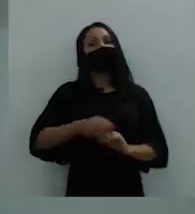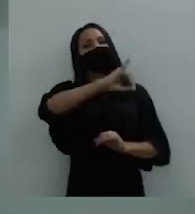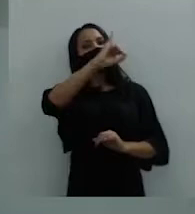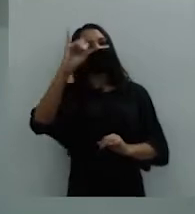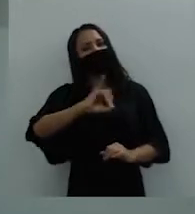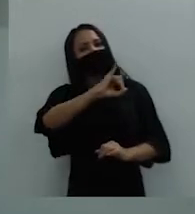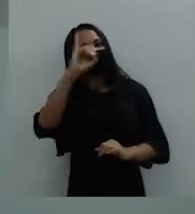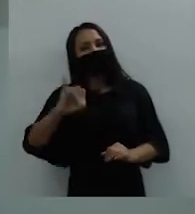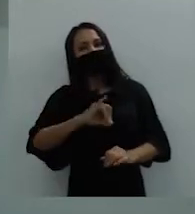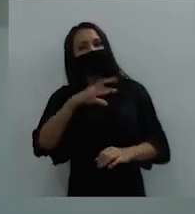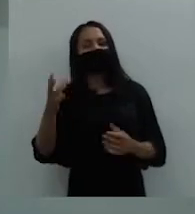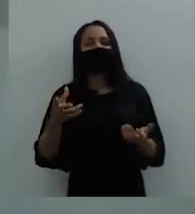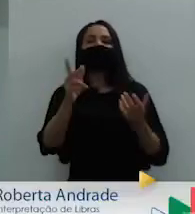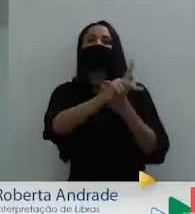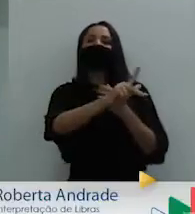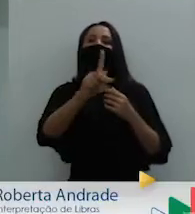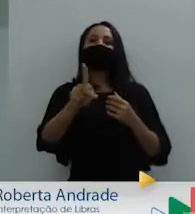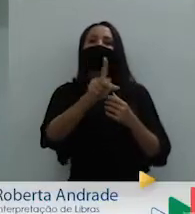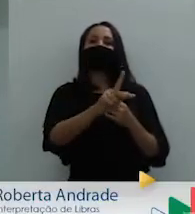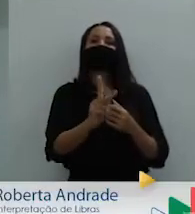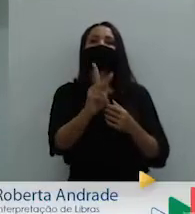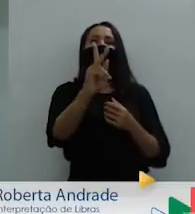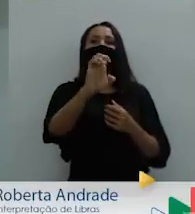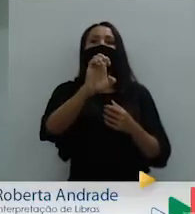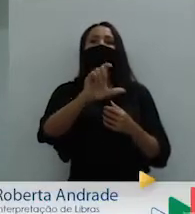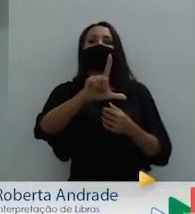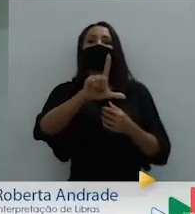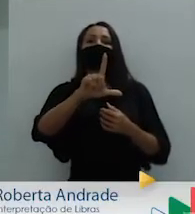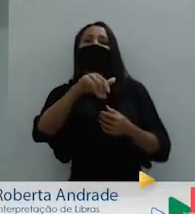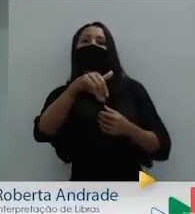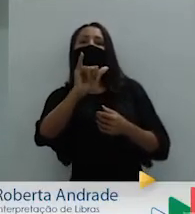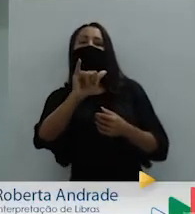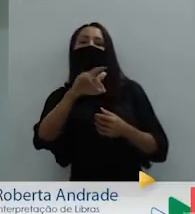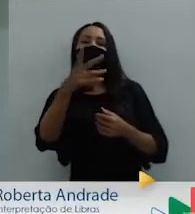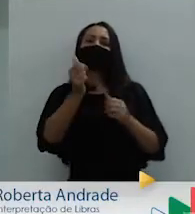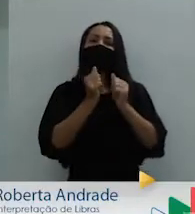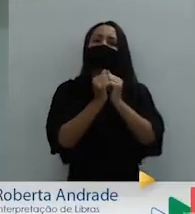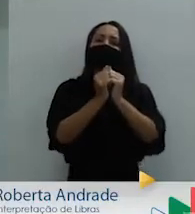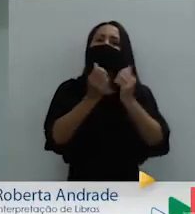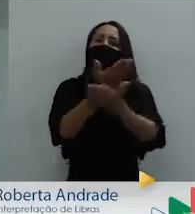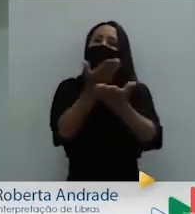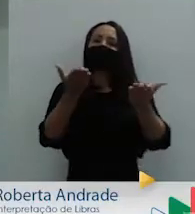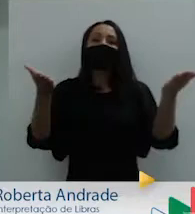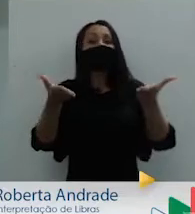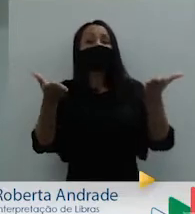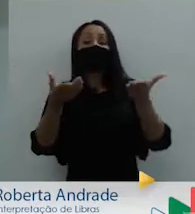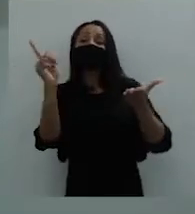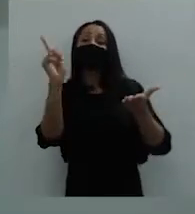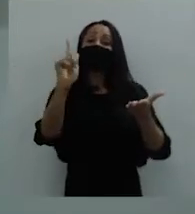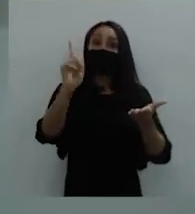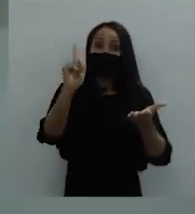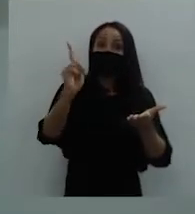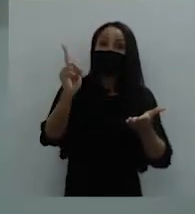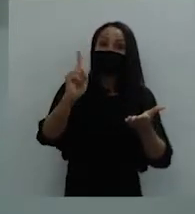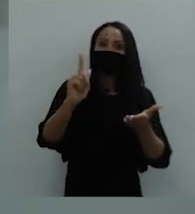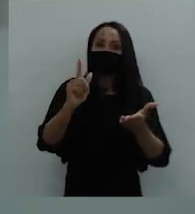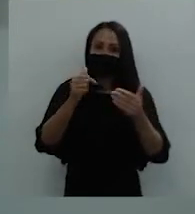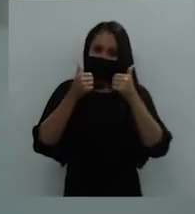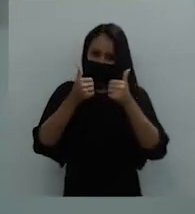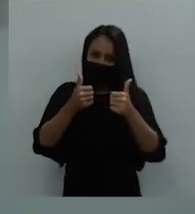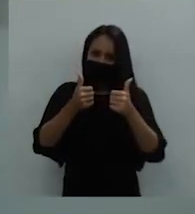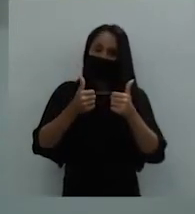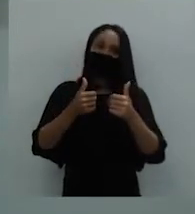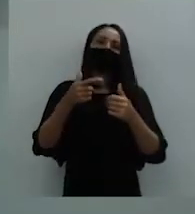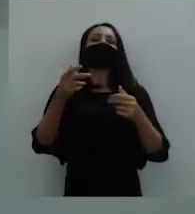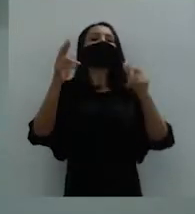Olá pessoal, eu sou a professora Kelly e eu estarei com vocês hoje com geografia, certo?